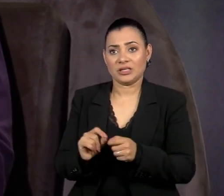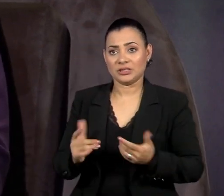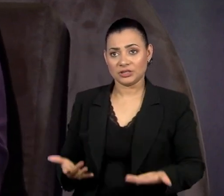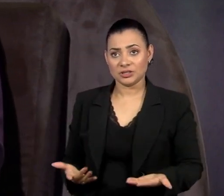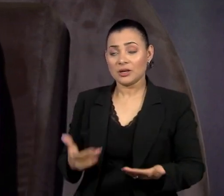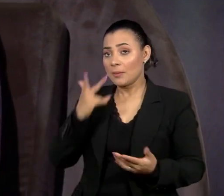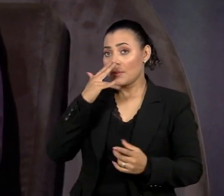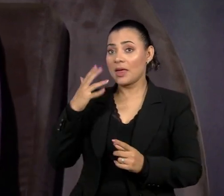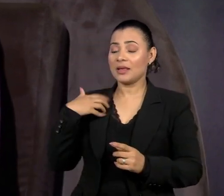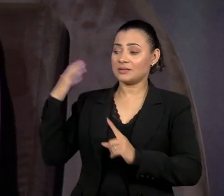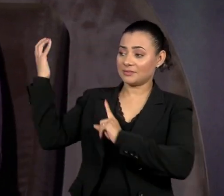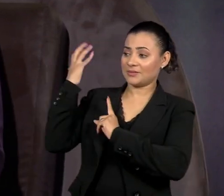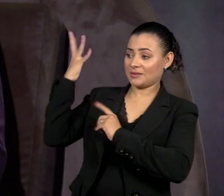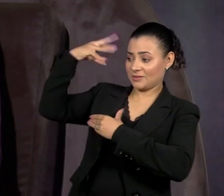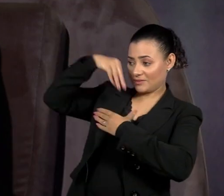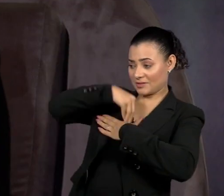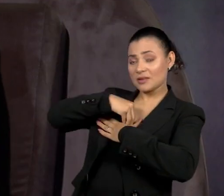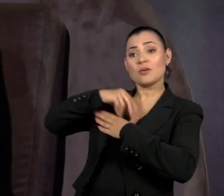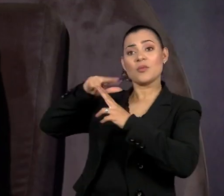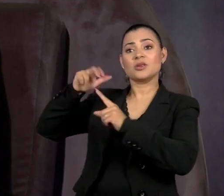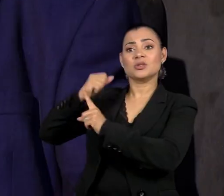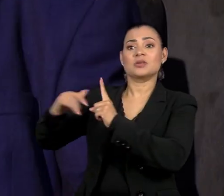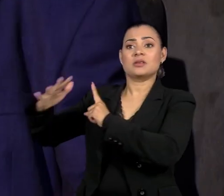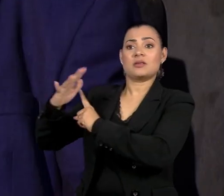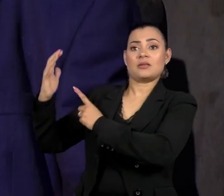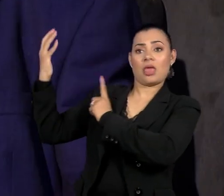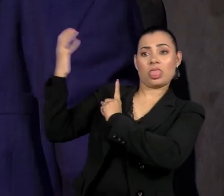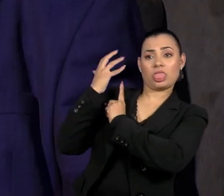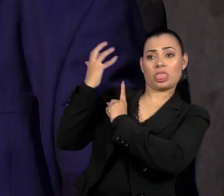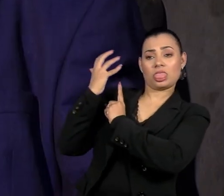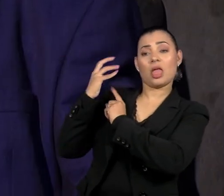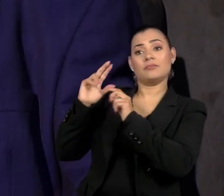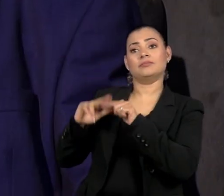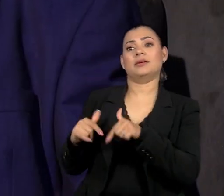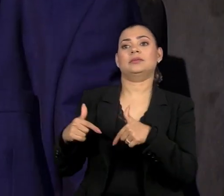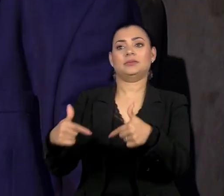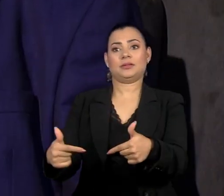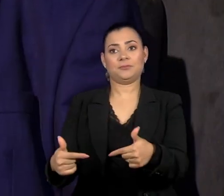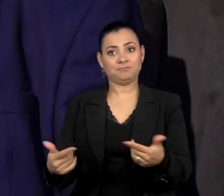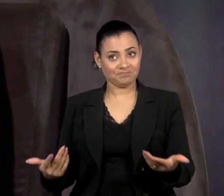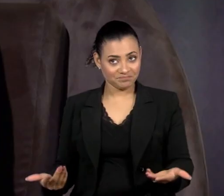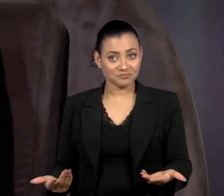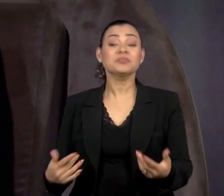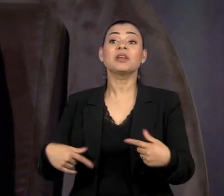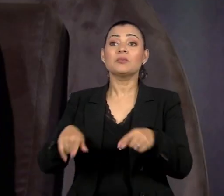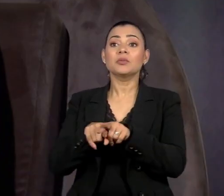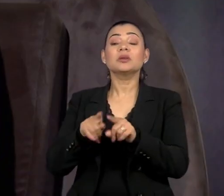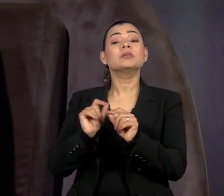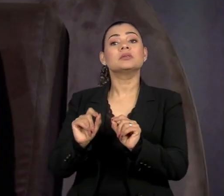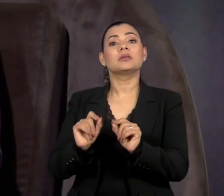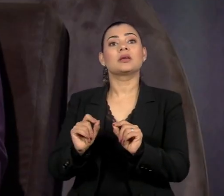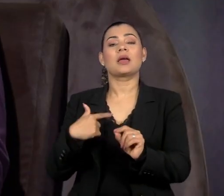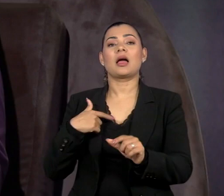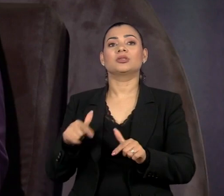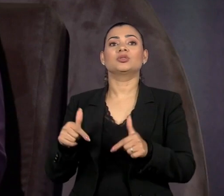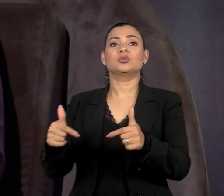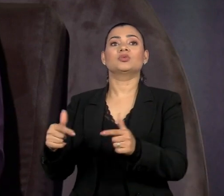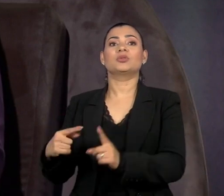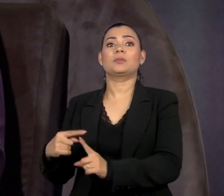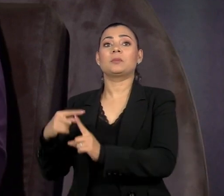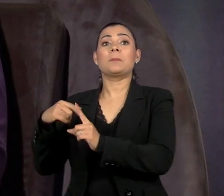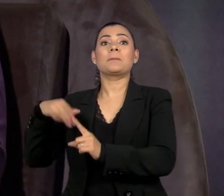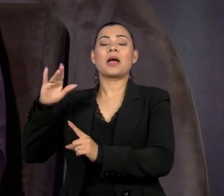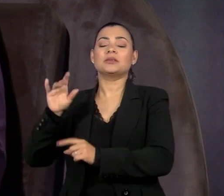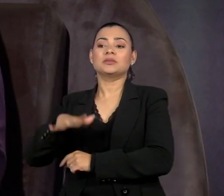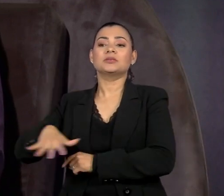quase selvagem porque eu fui moldado nessa forma. E o viés inconsciente faz com que a gente tenha atitudes mais positivas com